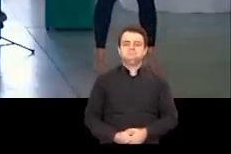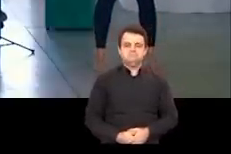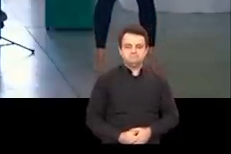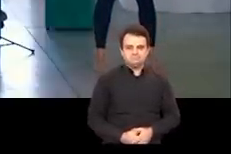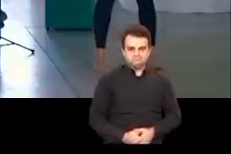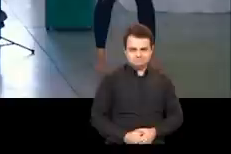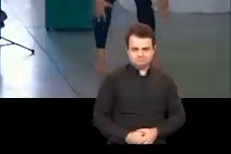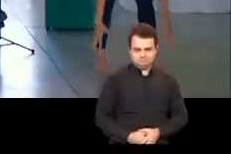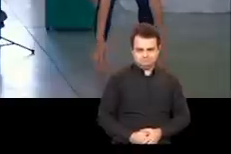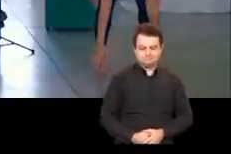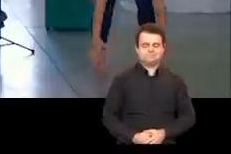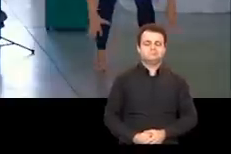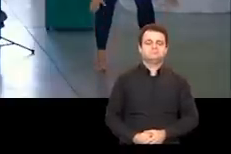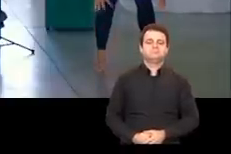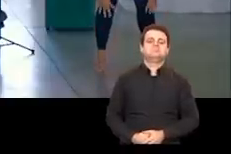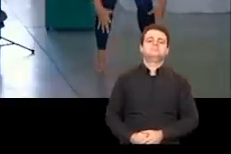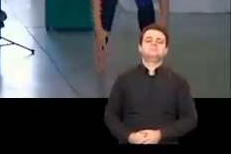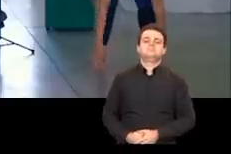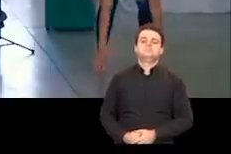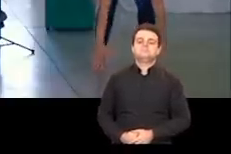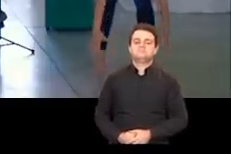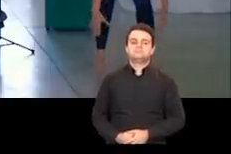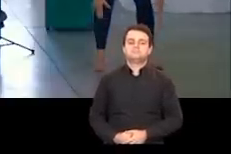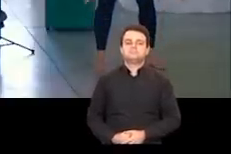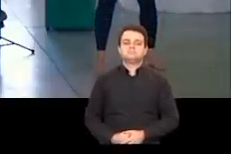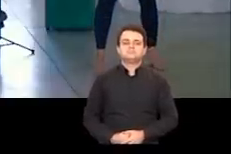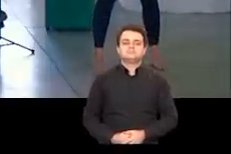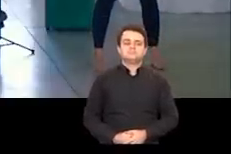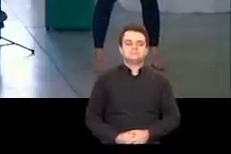Cabeça, ombro, joelho e pé, joelho e pé.